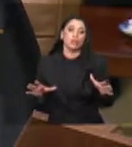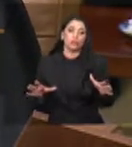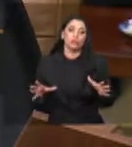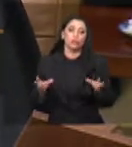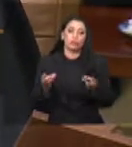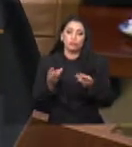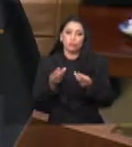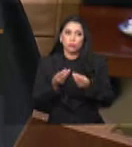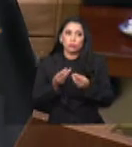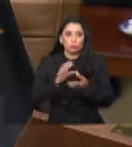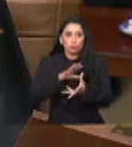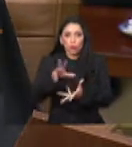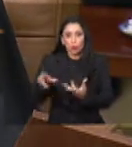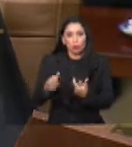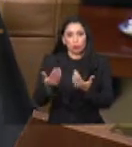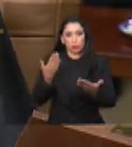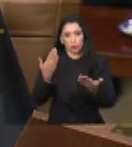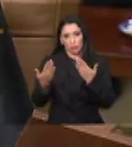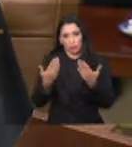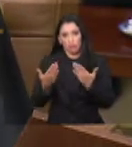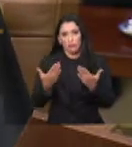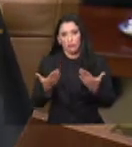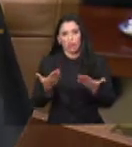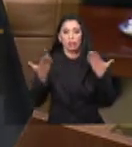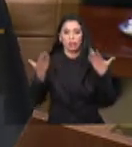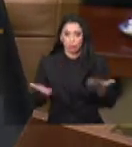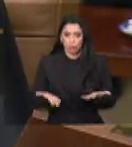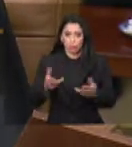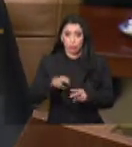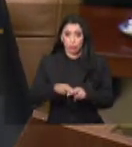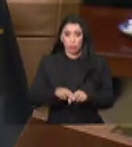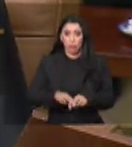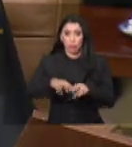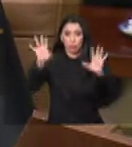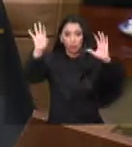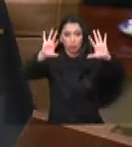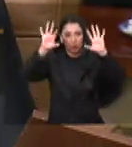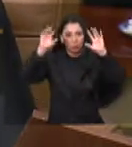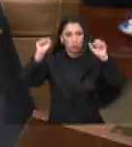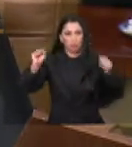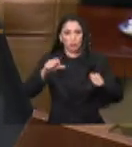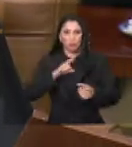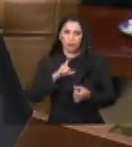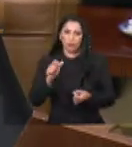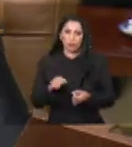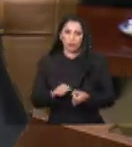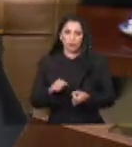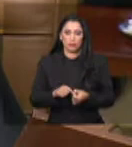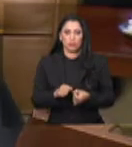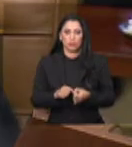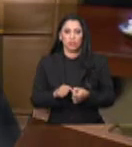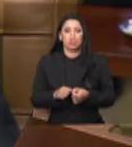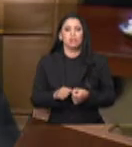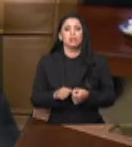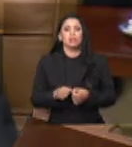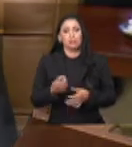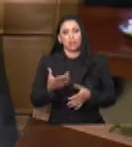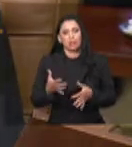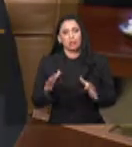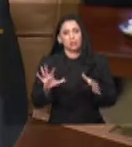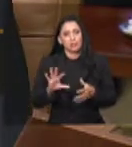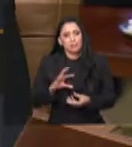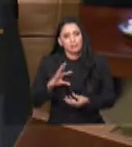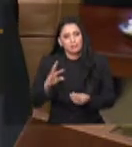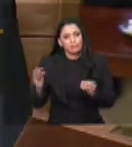é e então por isso que o tribunal foi fazendo esses construtos essas construção Mas você vai deixar claro